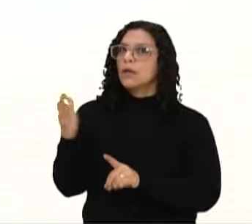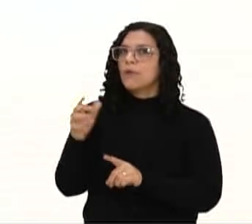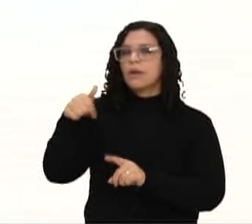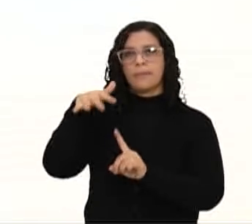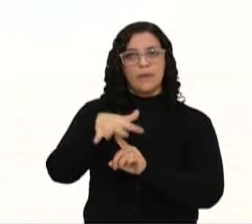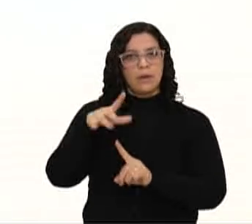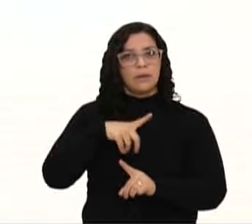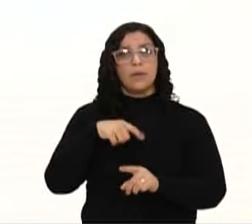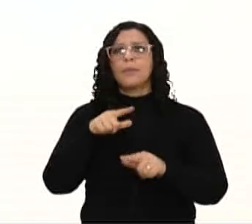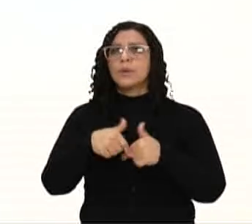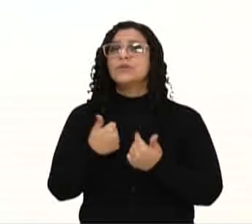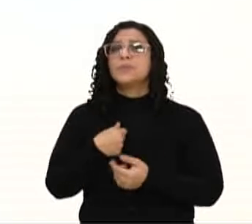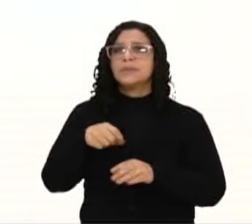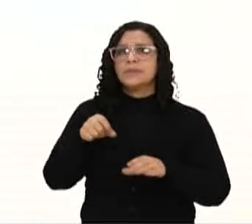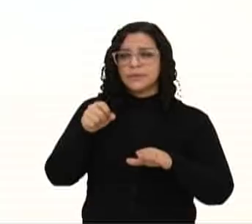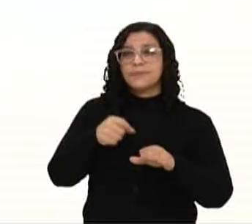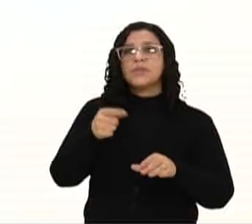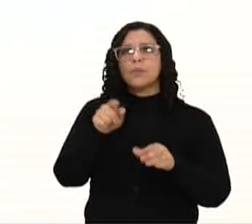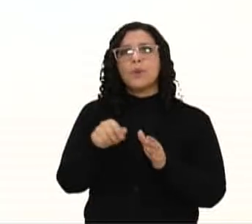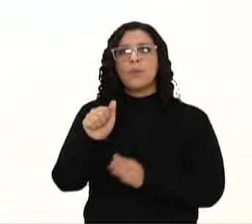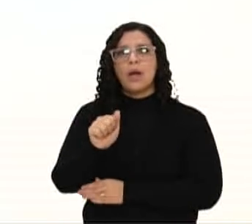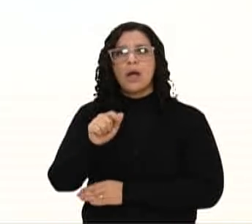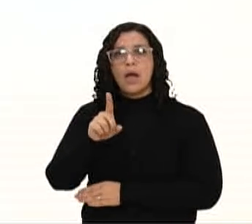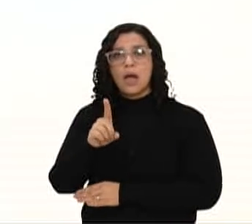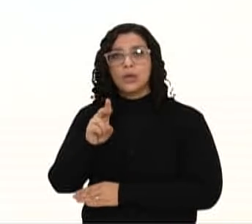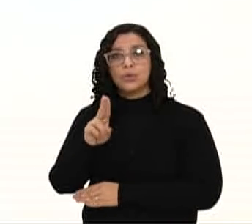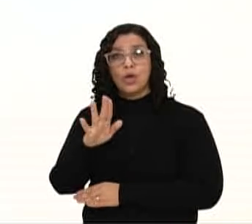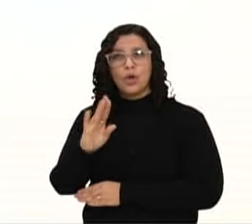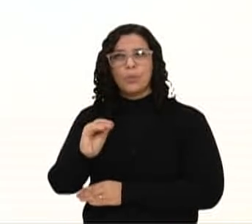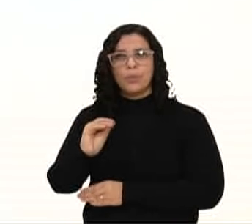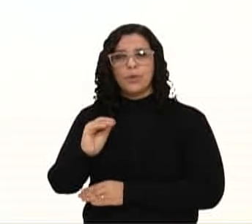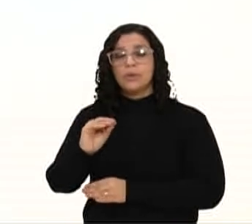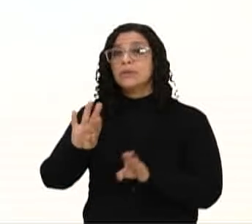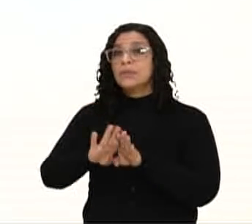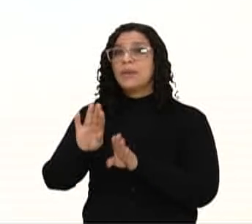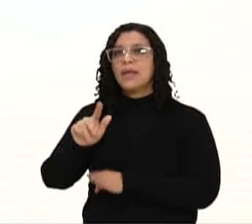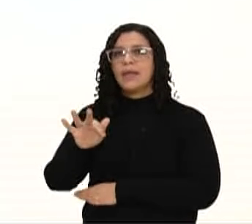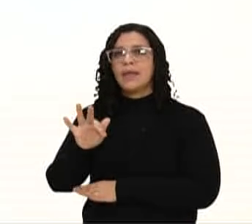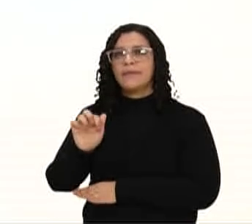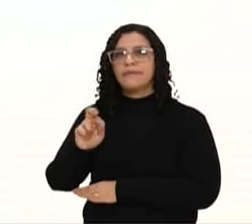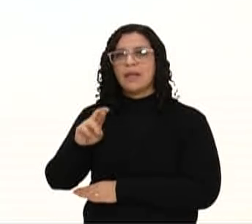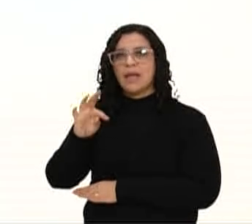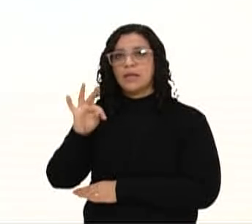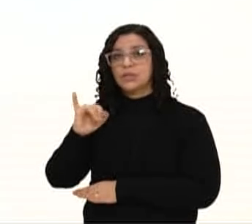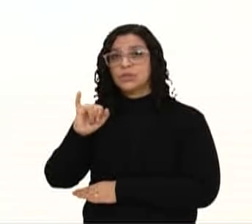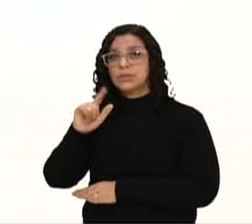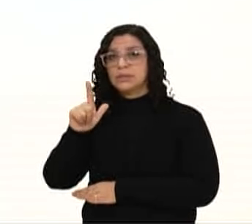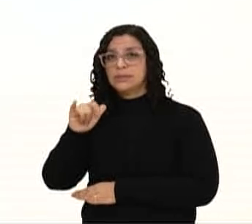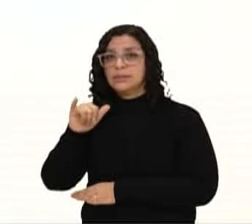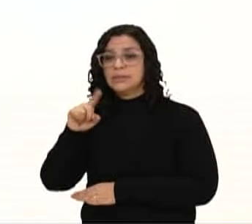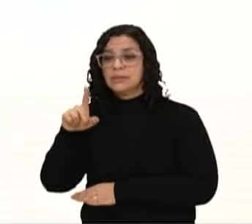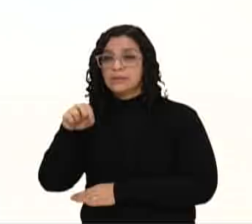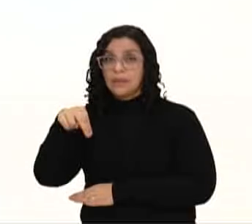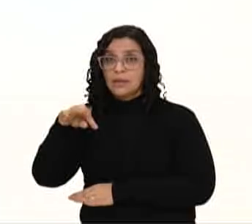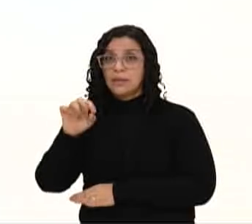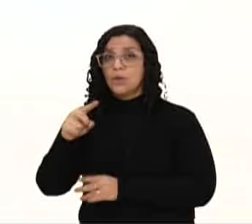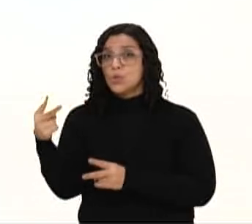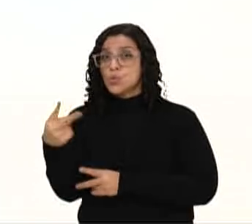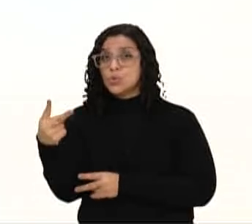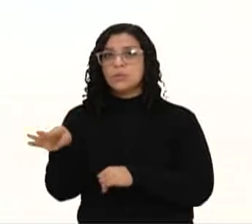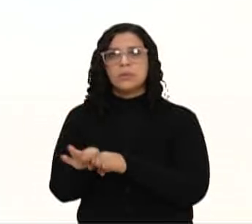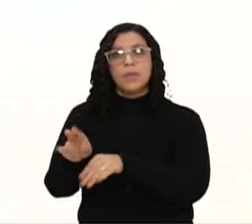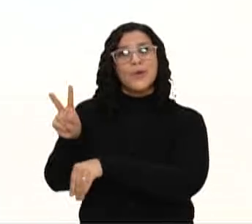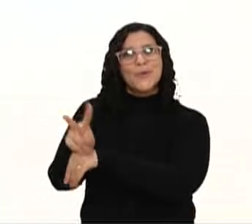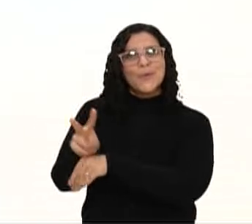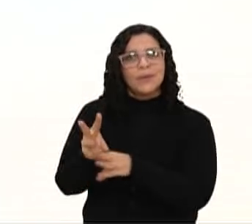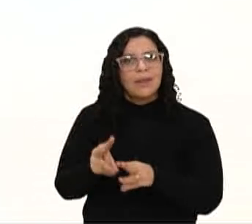Então é preciso ali os adubos e fertilizantes, aquilo que é usado para melhorar a condição do solo ou para combater as